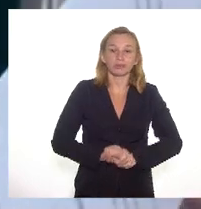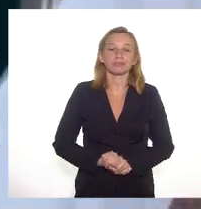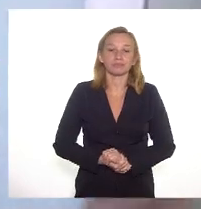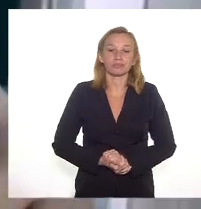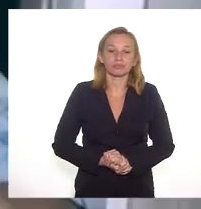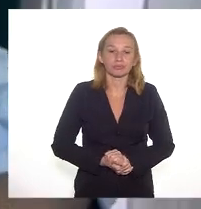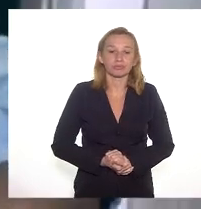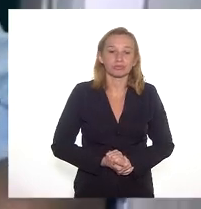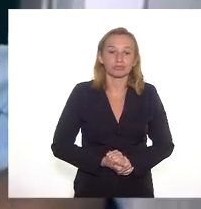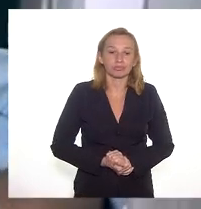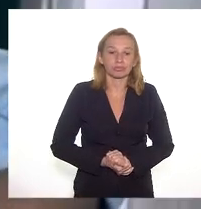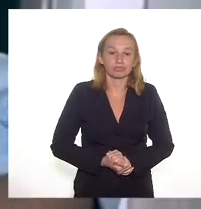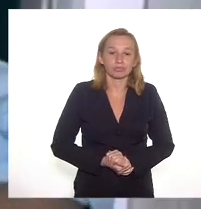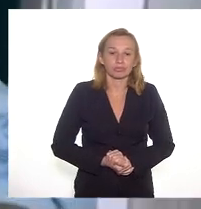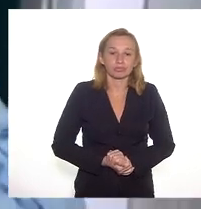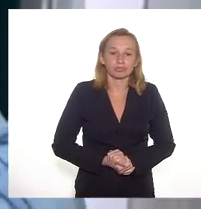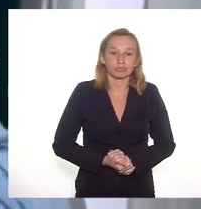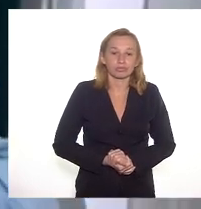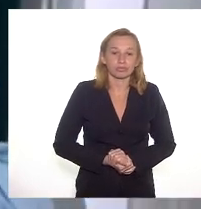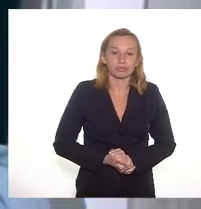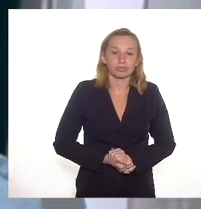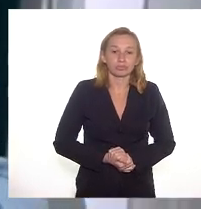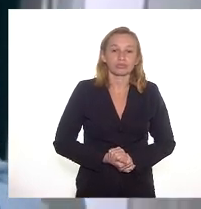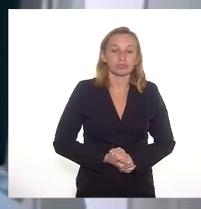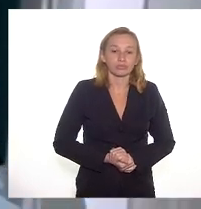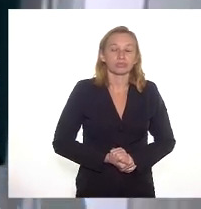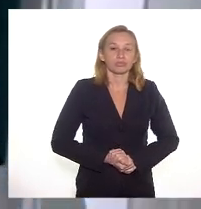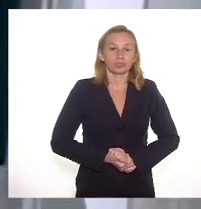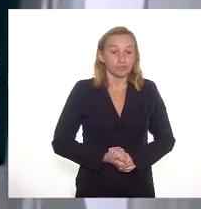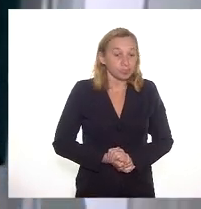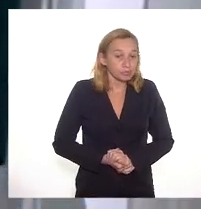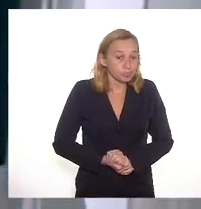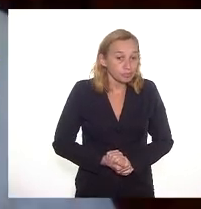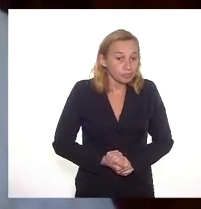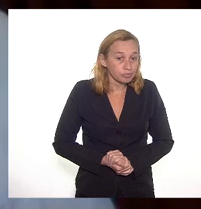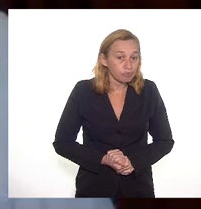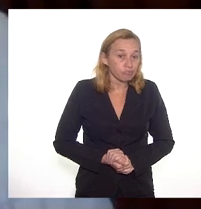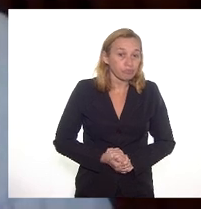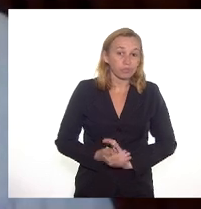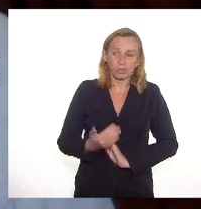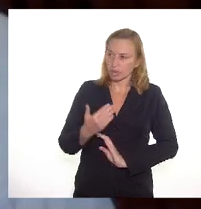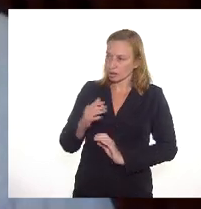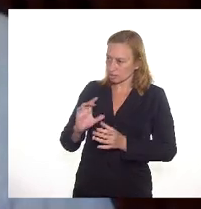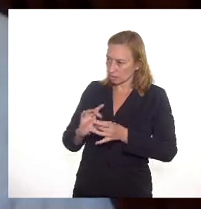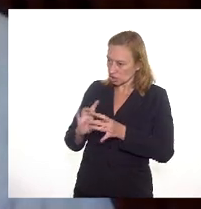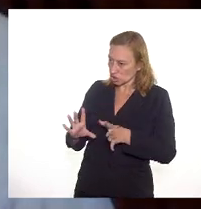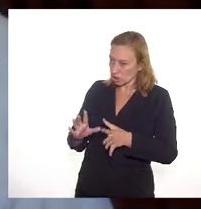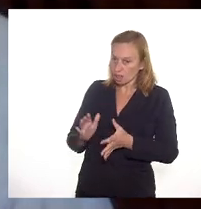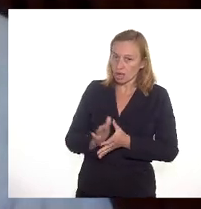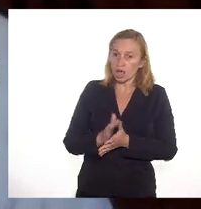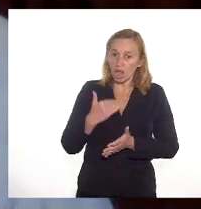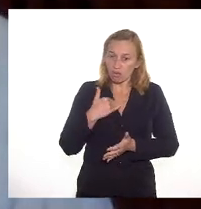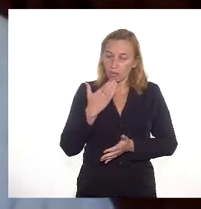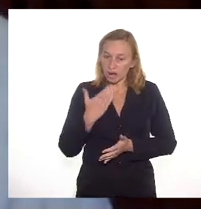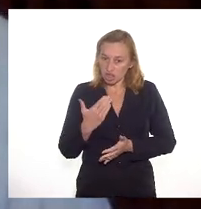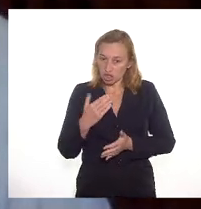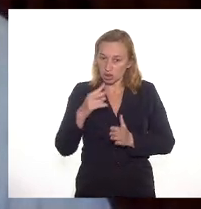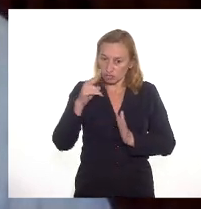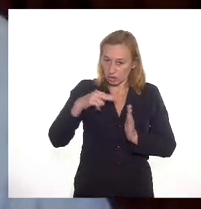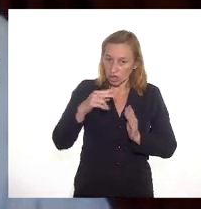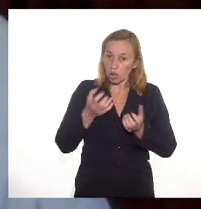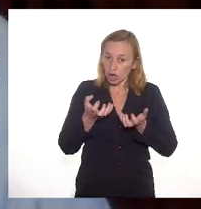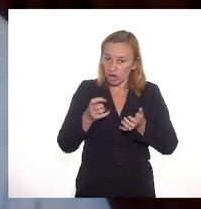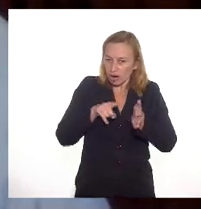né? Para configurar... Deputado Valdec, eu vou... Vossa Excelência me permite, eu vou pedir vistas. Eu quero